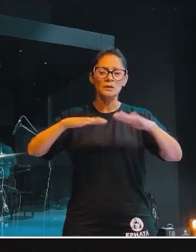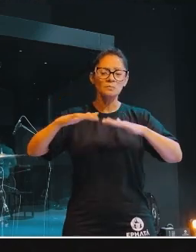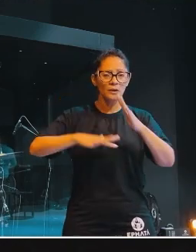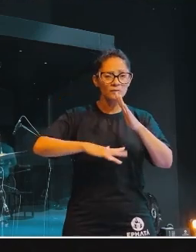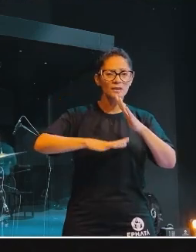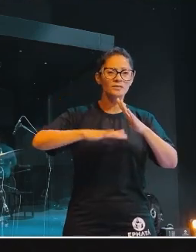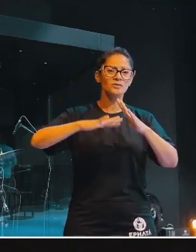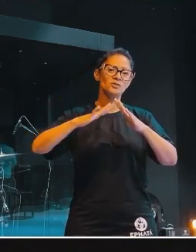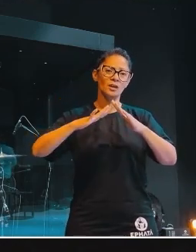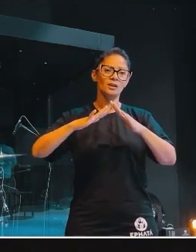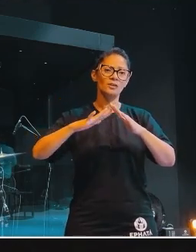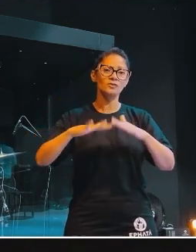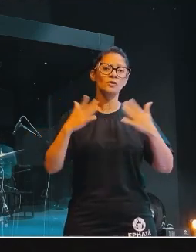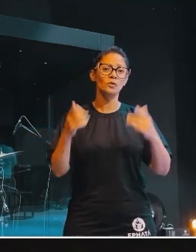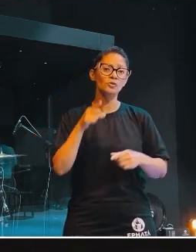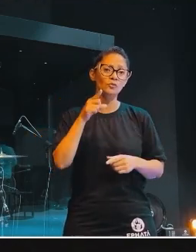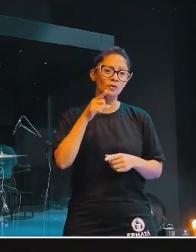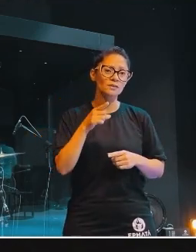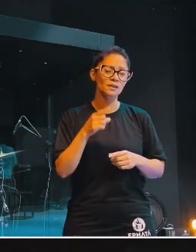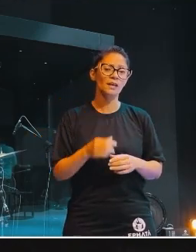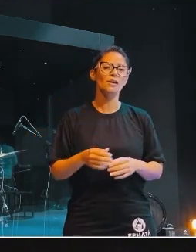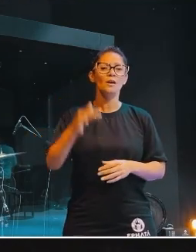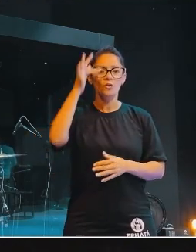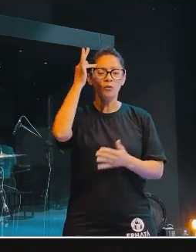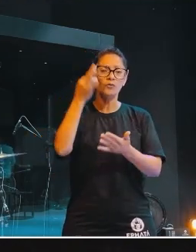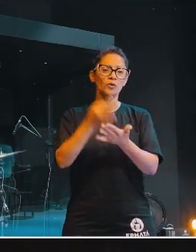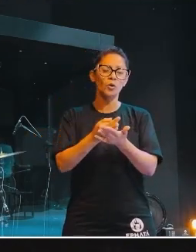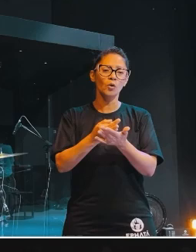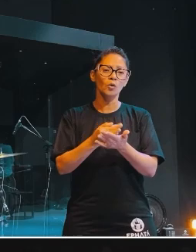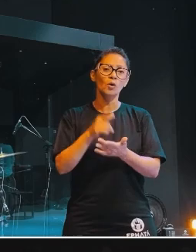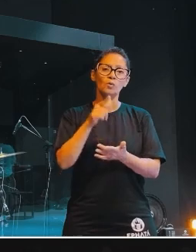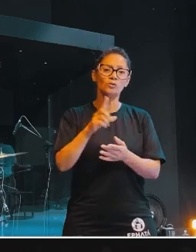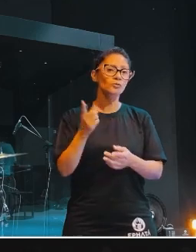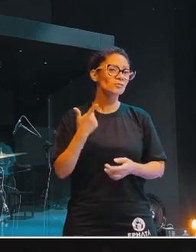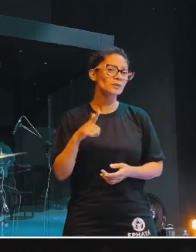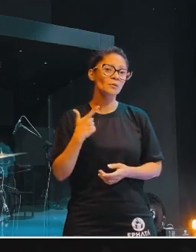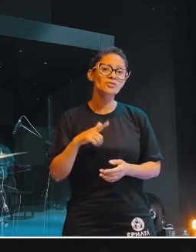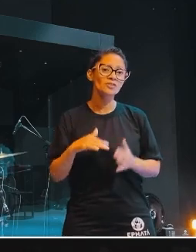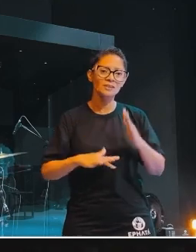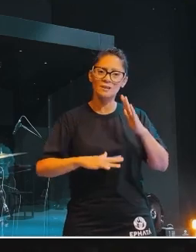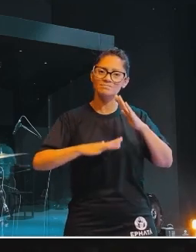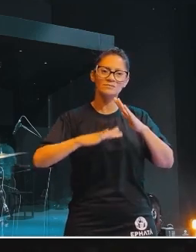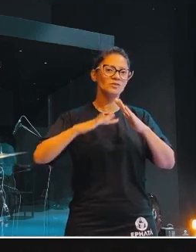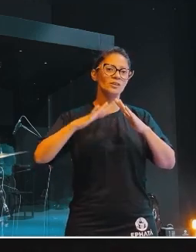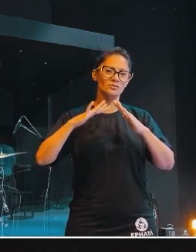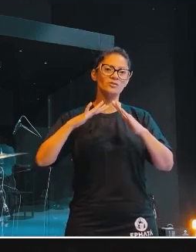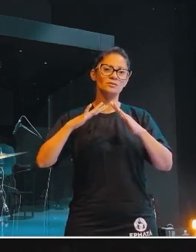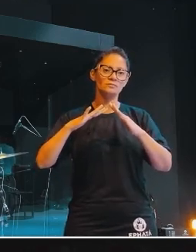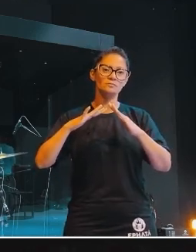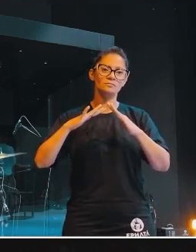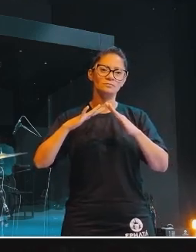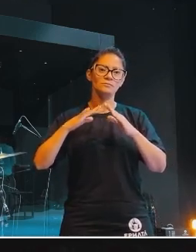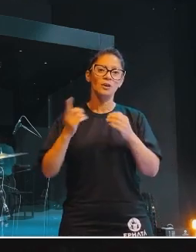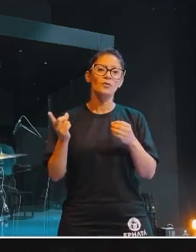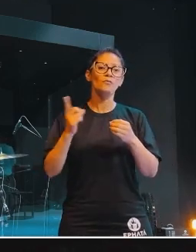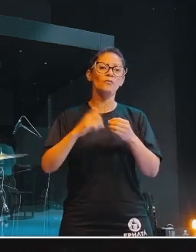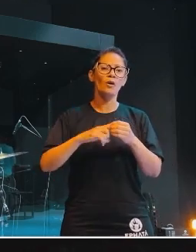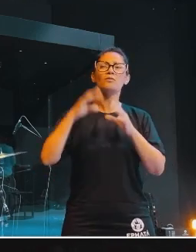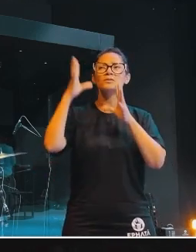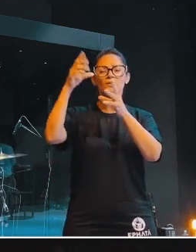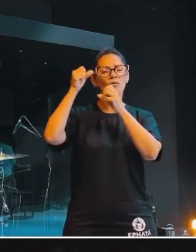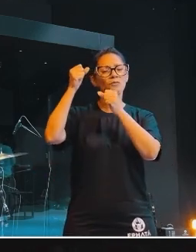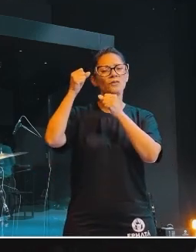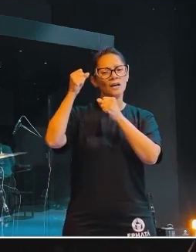confiou quando os teus pés estavam a seco. Deus está dizendo para pessoas nessa noite: volta a confiar